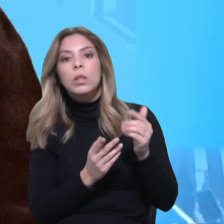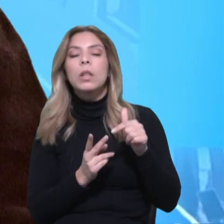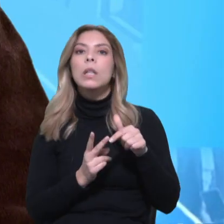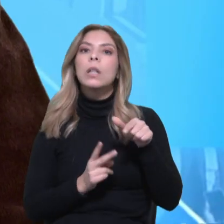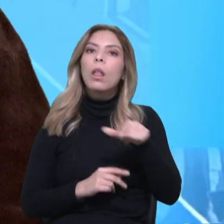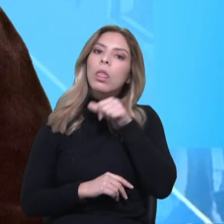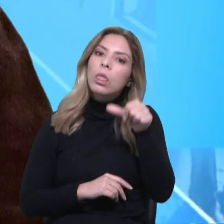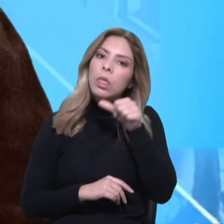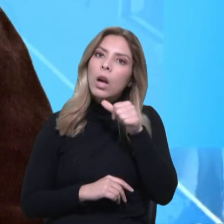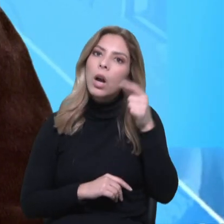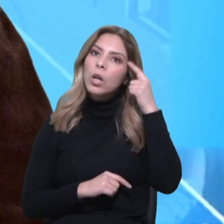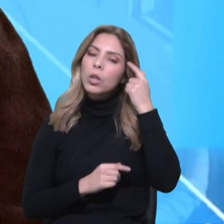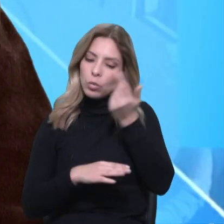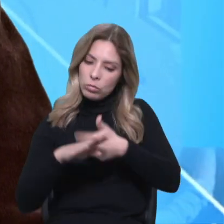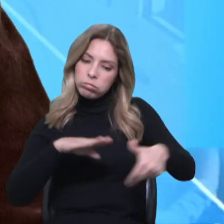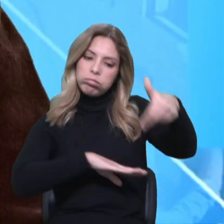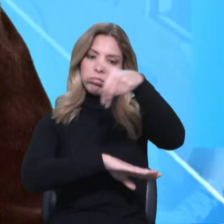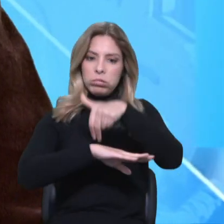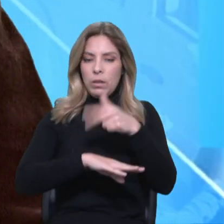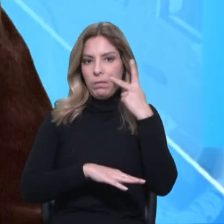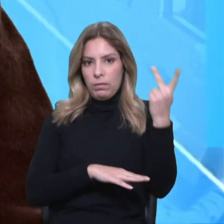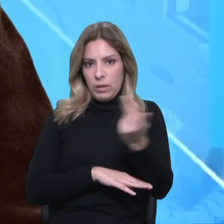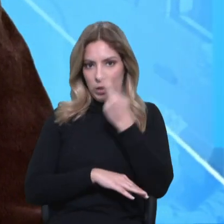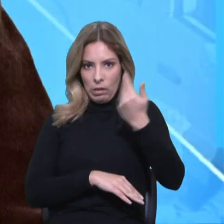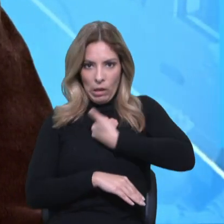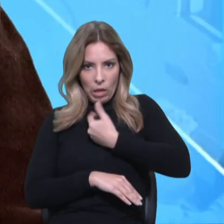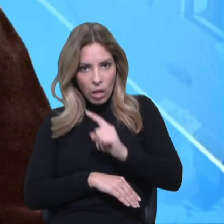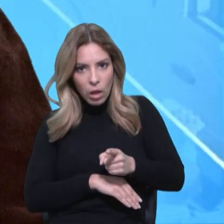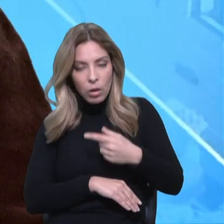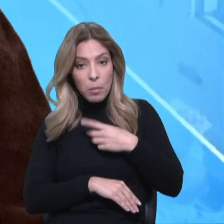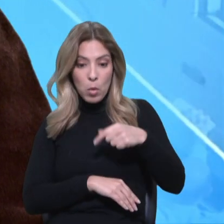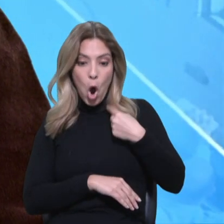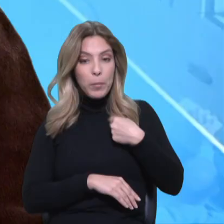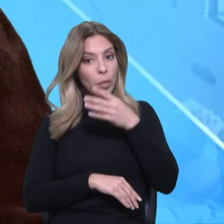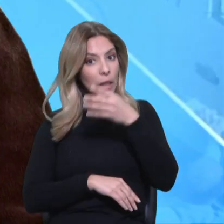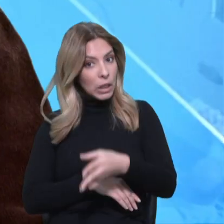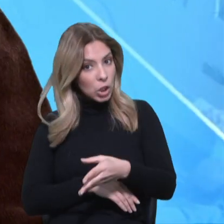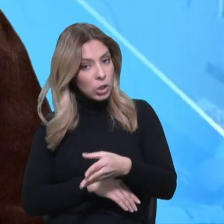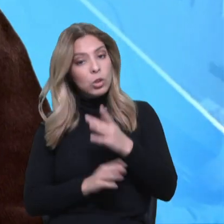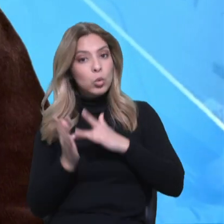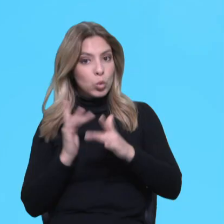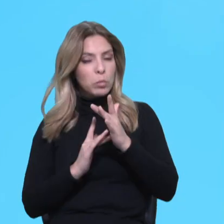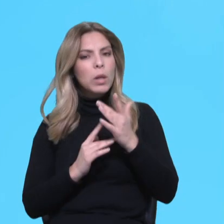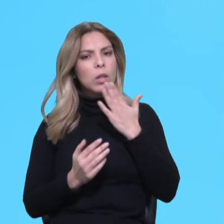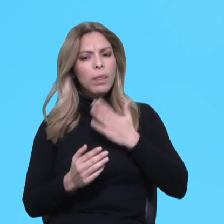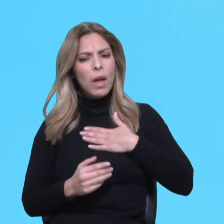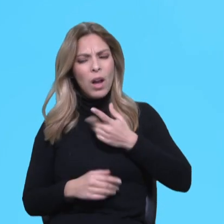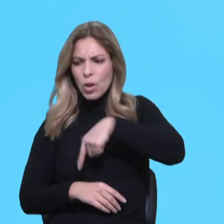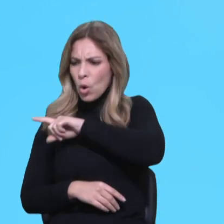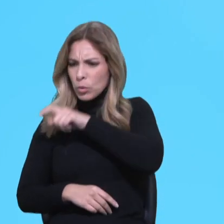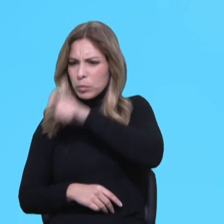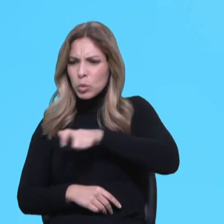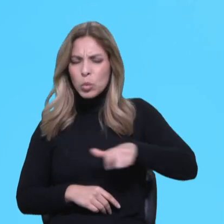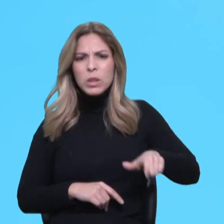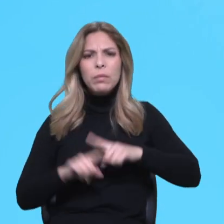contexto, diz: eu sou a ressurreição e a vida, e realmente, que diferença é que isto vai fazer nas nossas vidas? Essa é a segunda pergunta, porque sim. A primeira